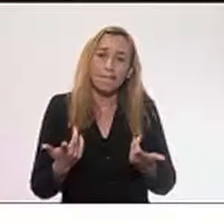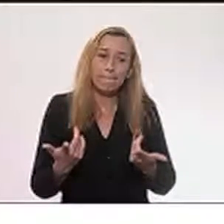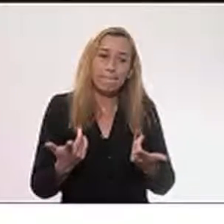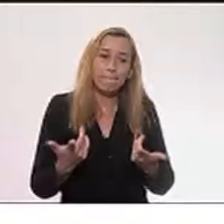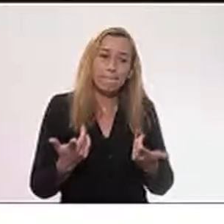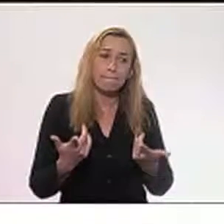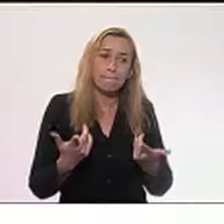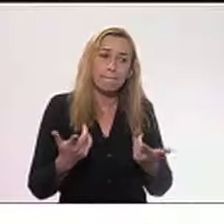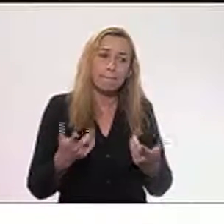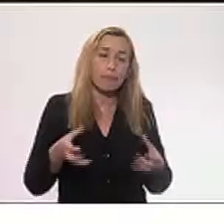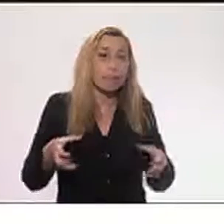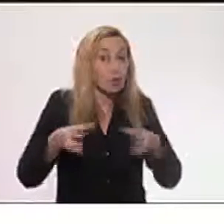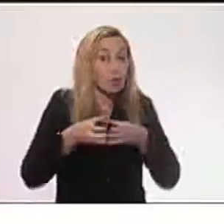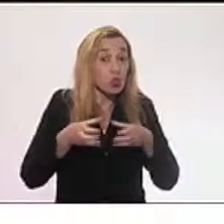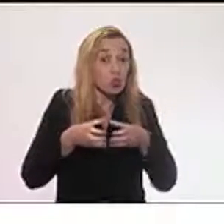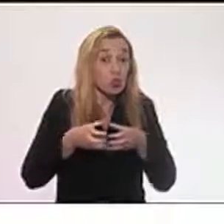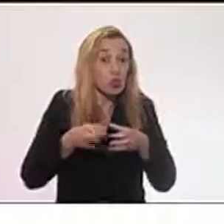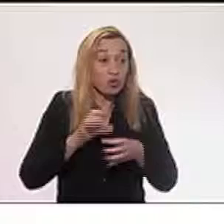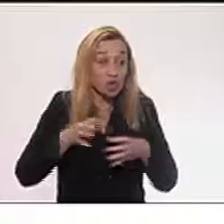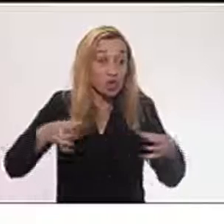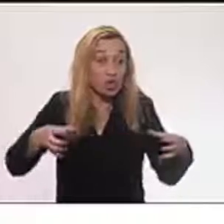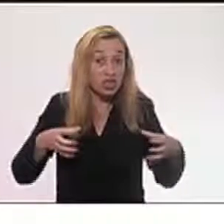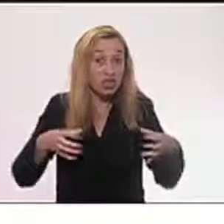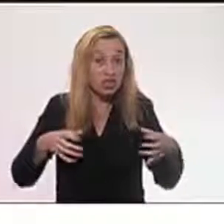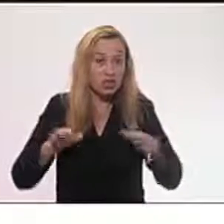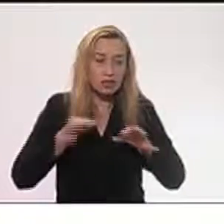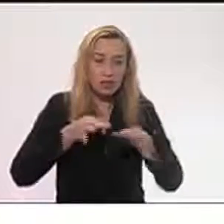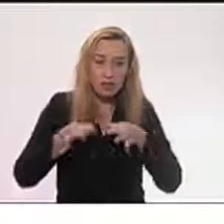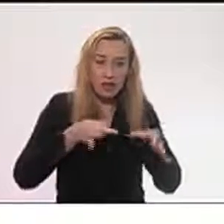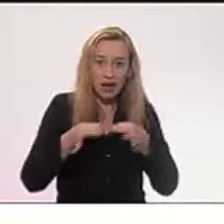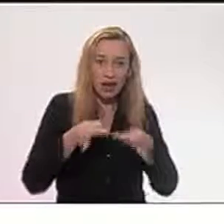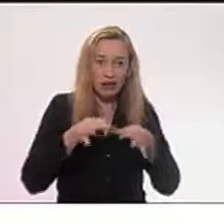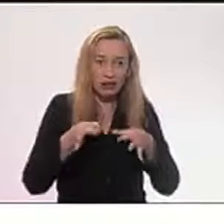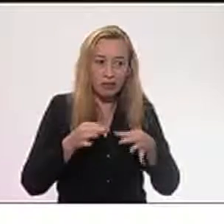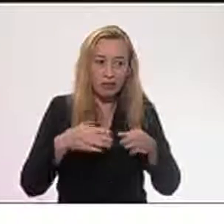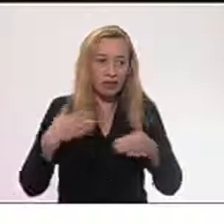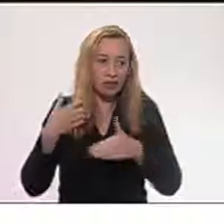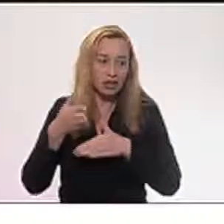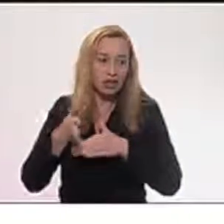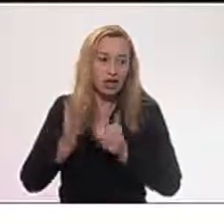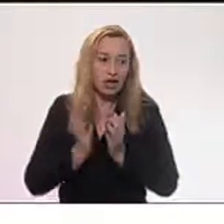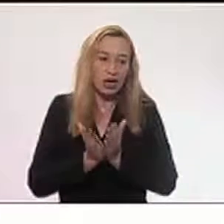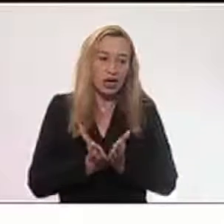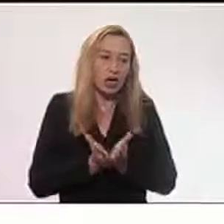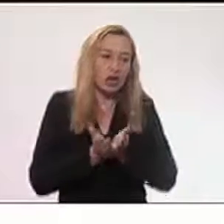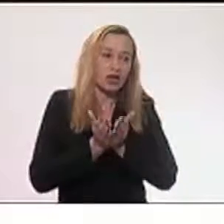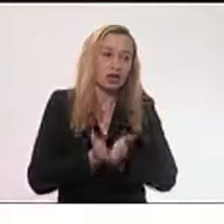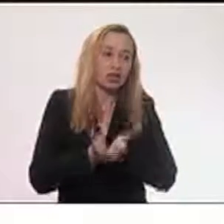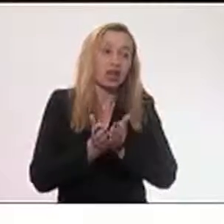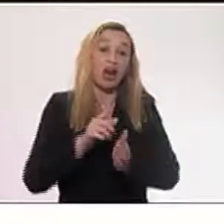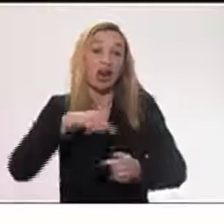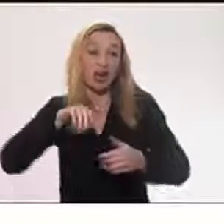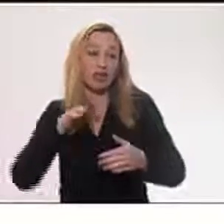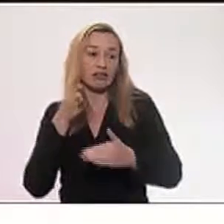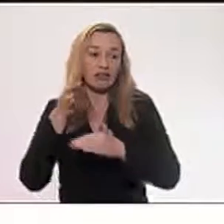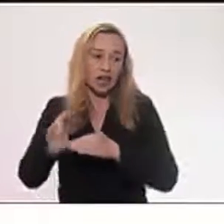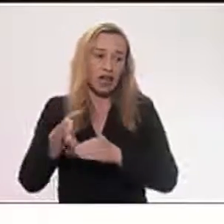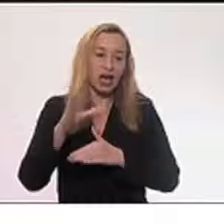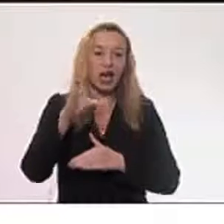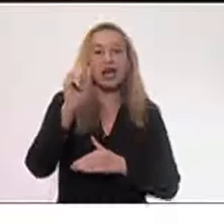de um coletivo, um grande coletivo que se preparava para atravessar a Baía de Guanabara e se dirigir à Candelária, de